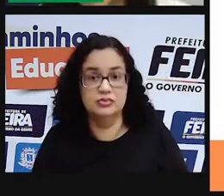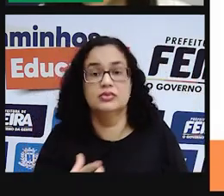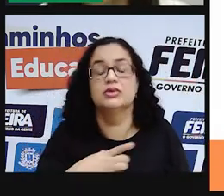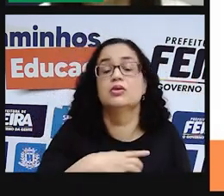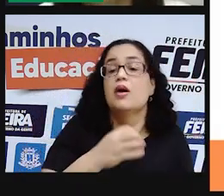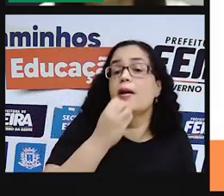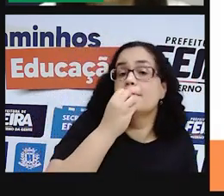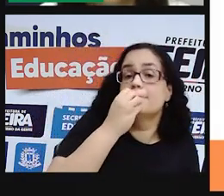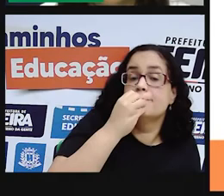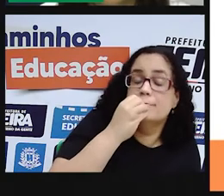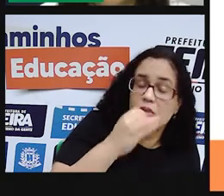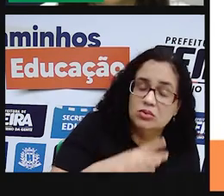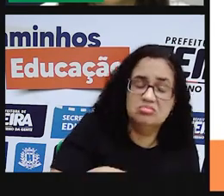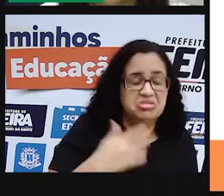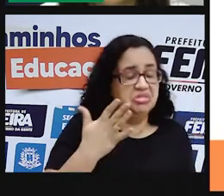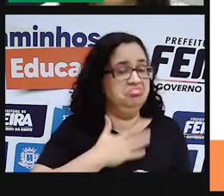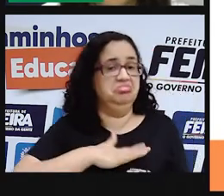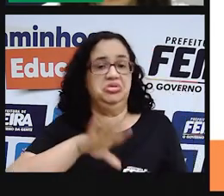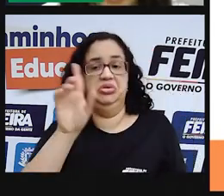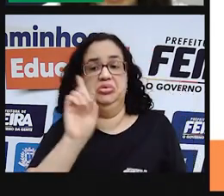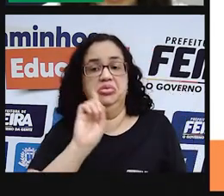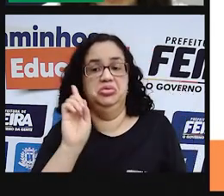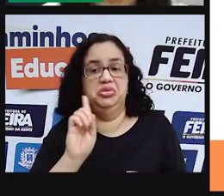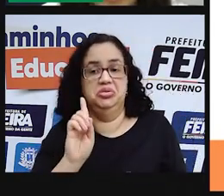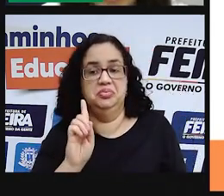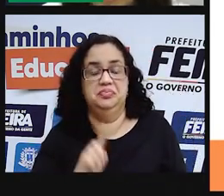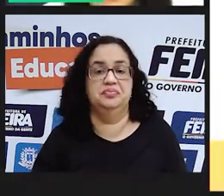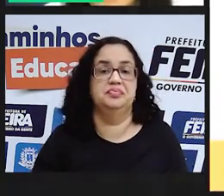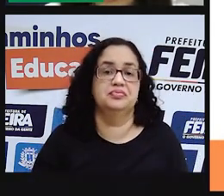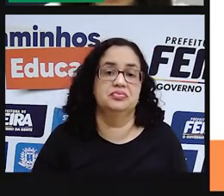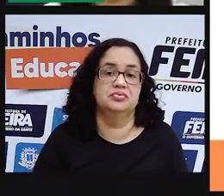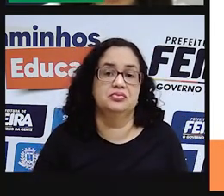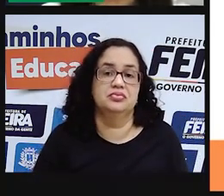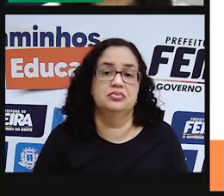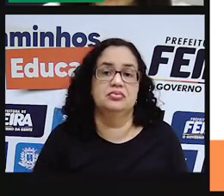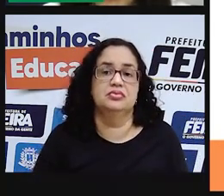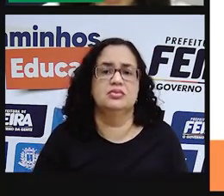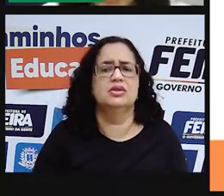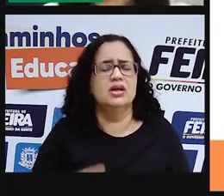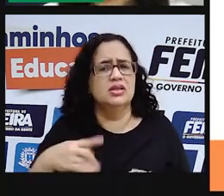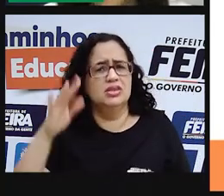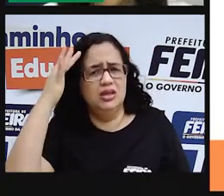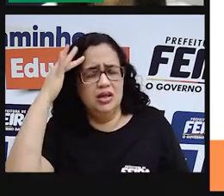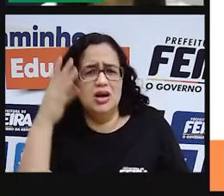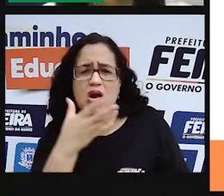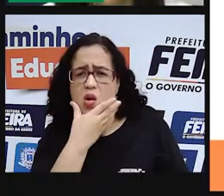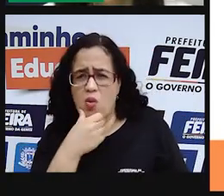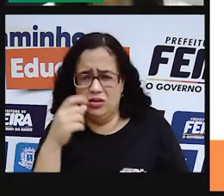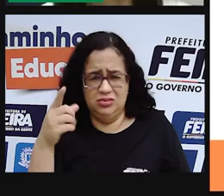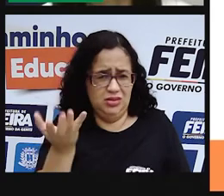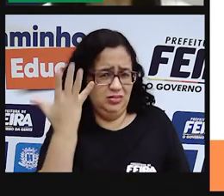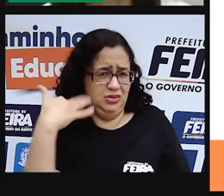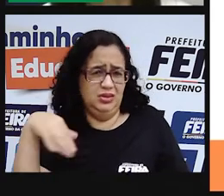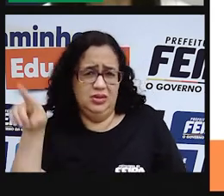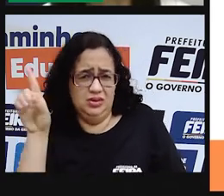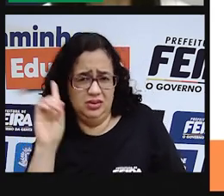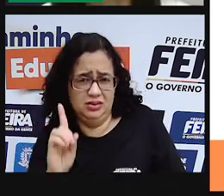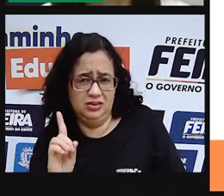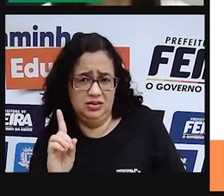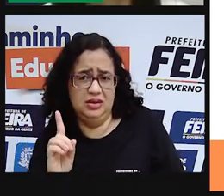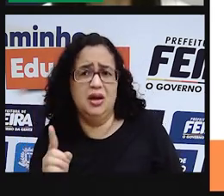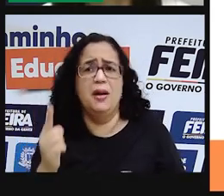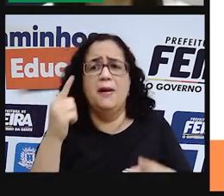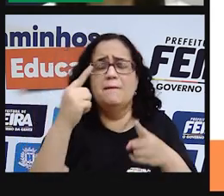pontos positivos e também como pontos negativos. Você acha que o autor rejeita a obra